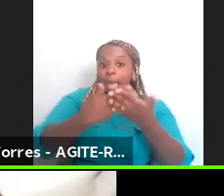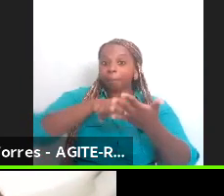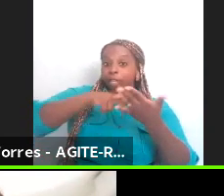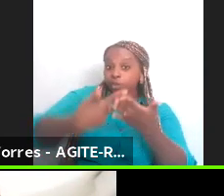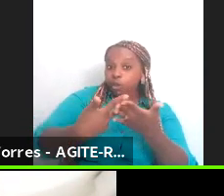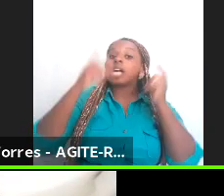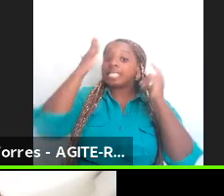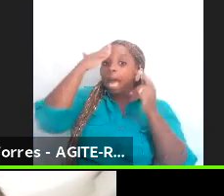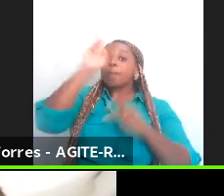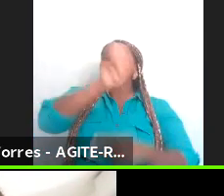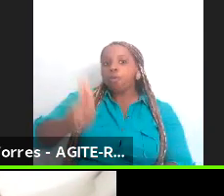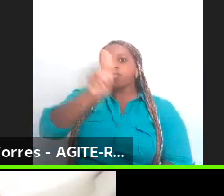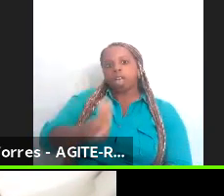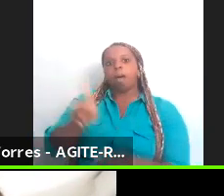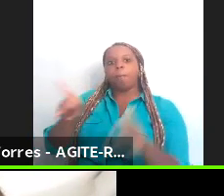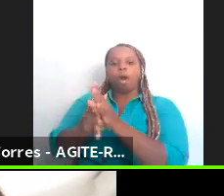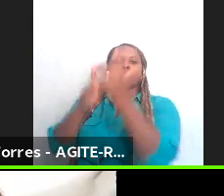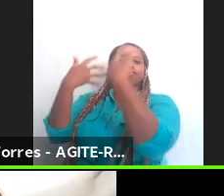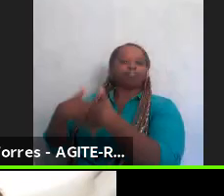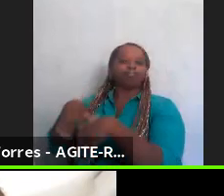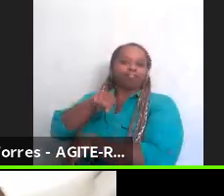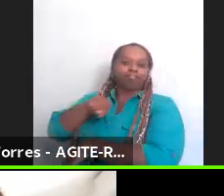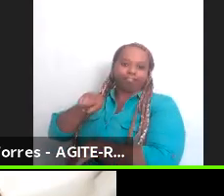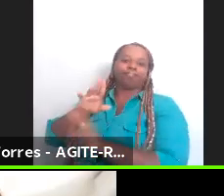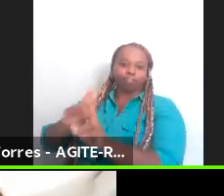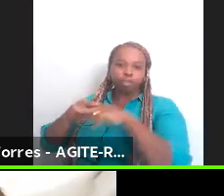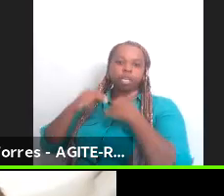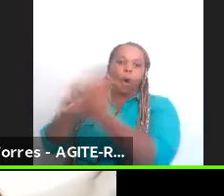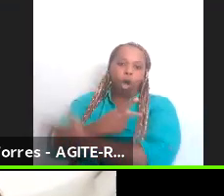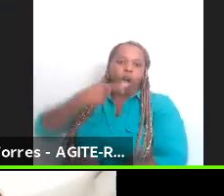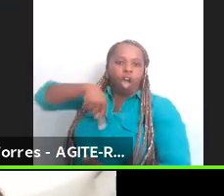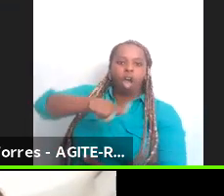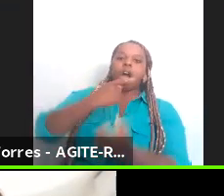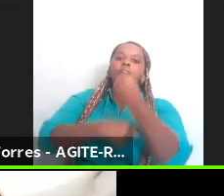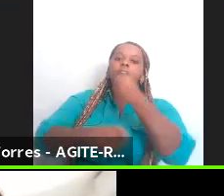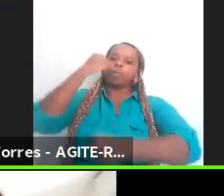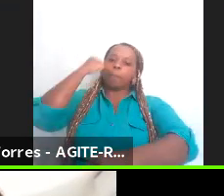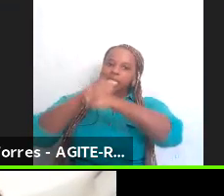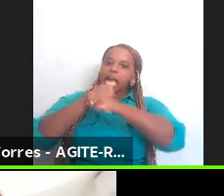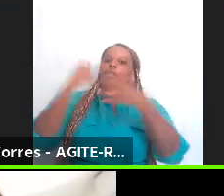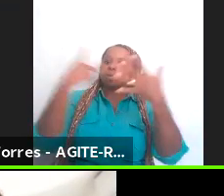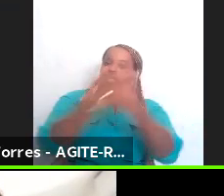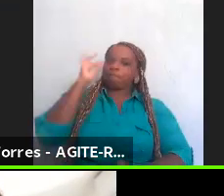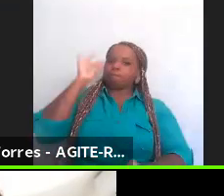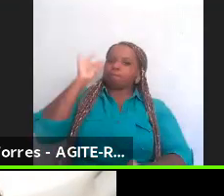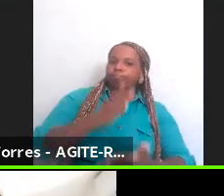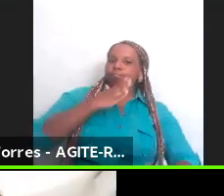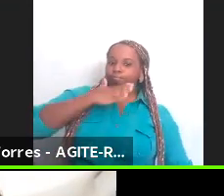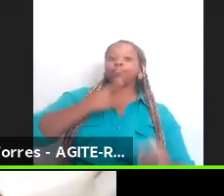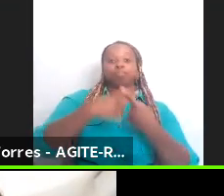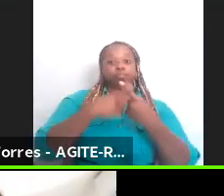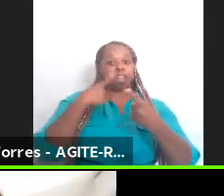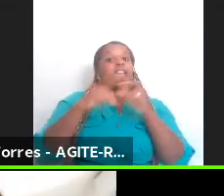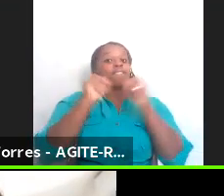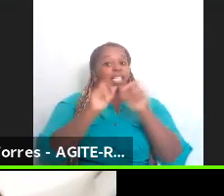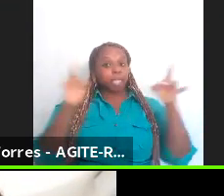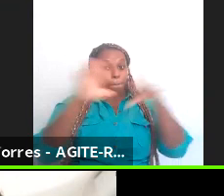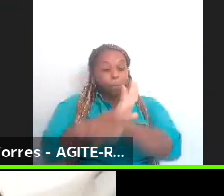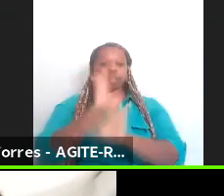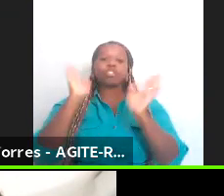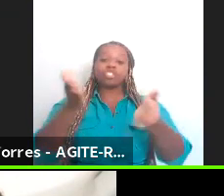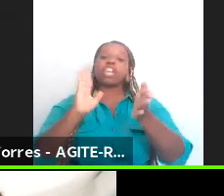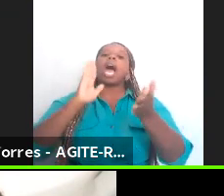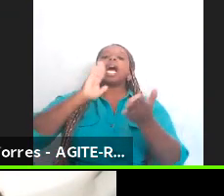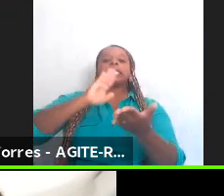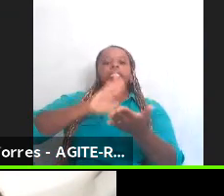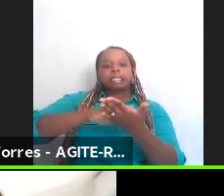máquina. E isso aconteceu comigo justamente desde o ano passado. Eu já vinha fazendo um pouco de interpretação remota, eu já tinha